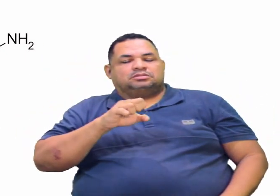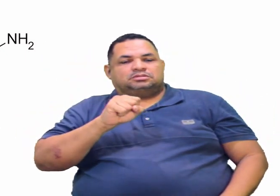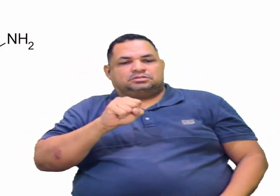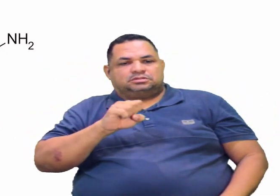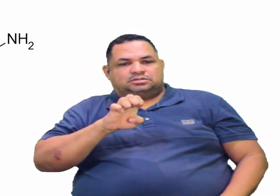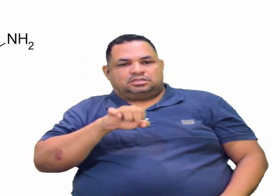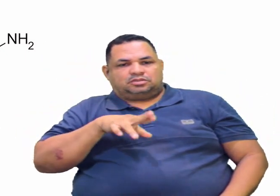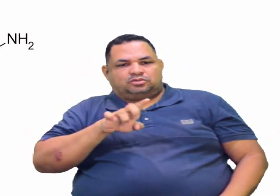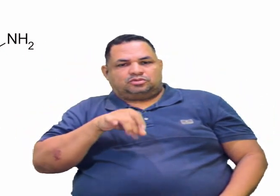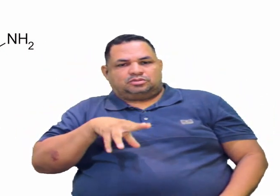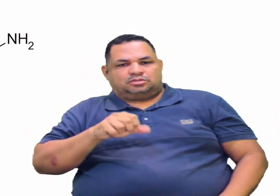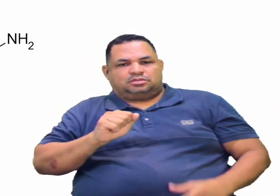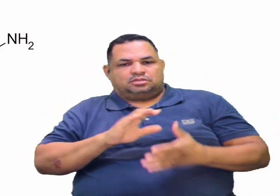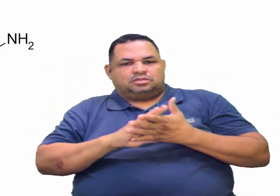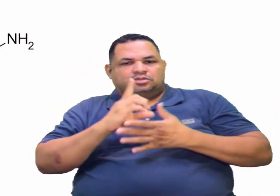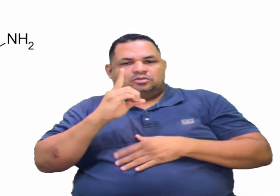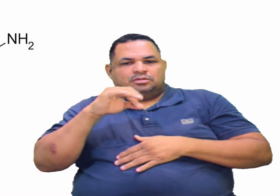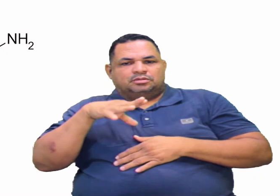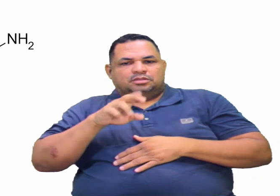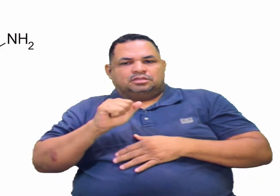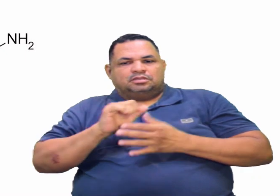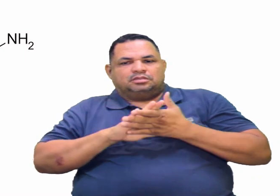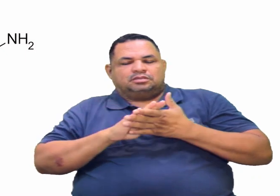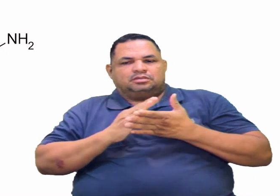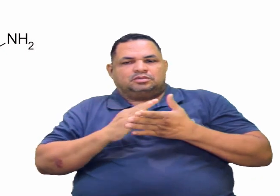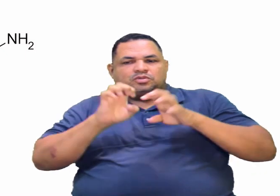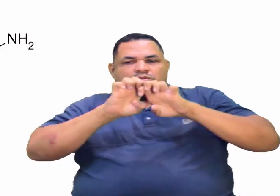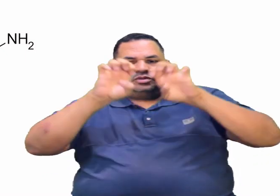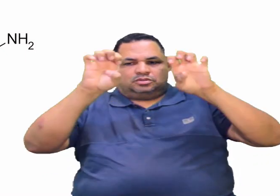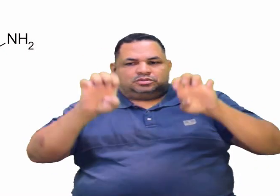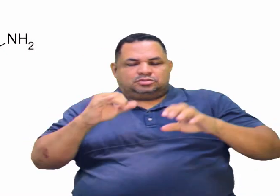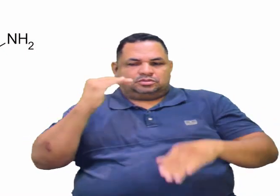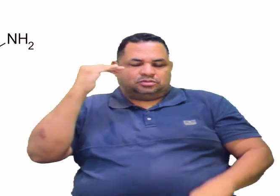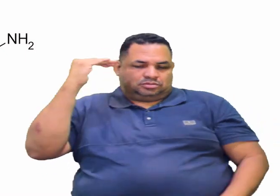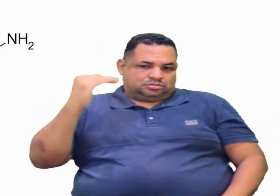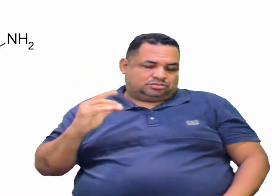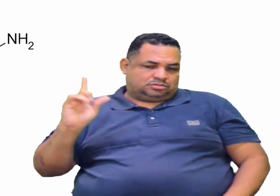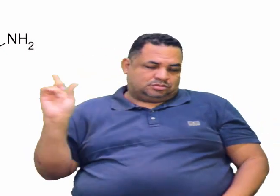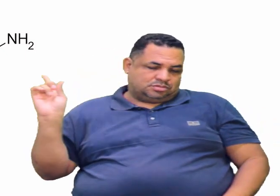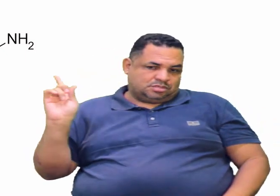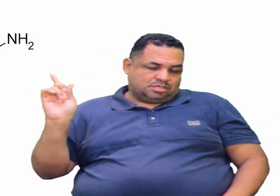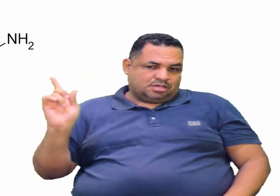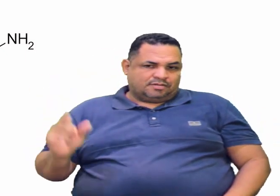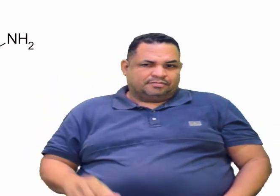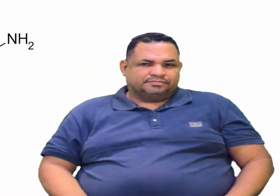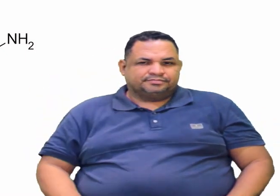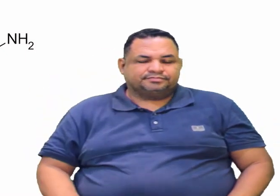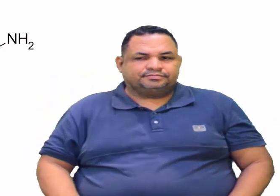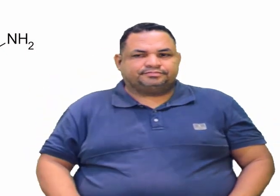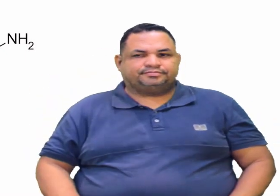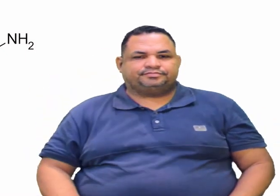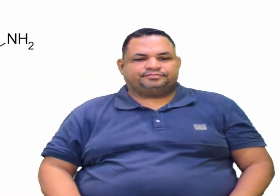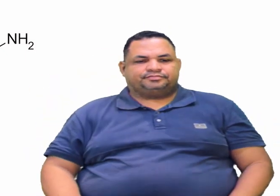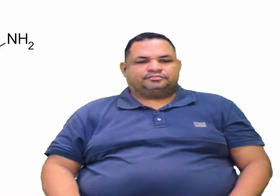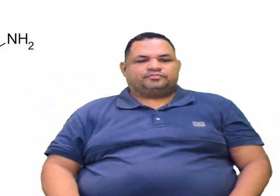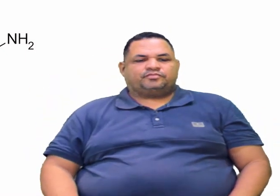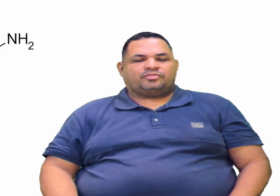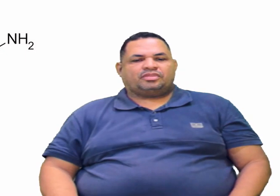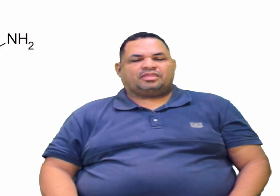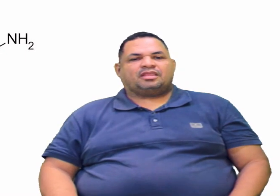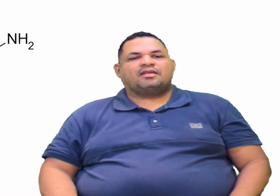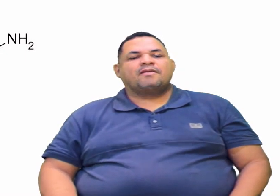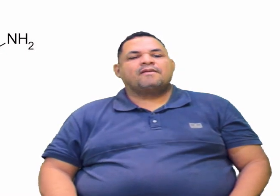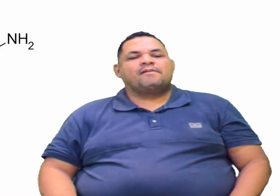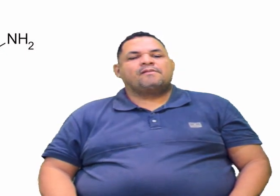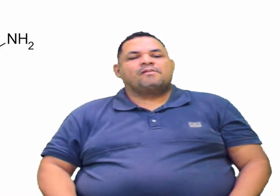a serotonina e a dopamina, cujas estruturas estão abaixo